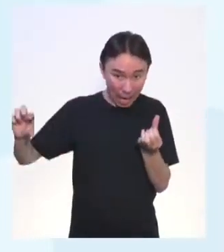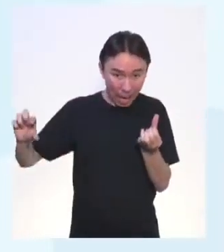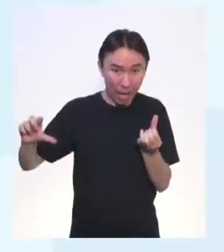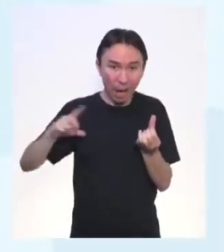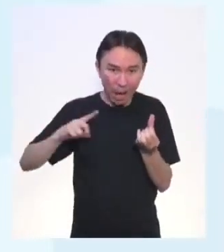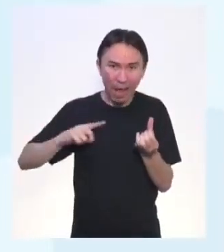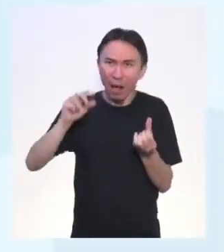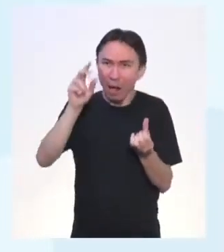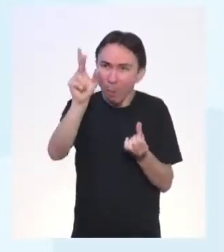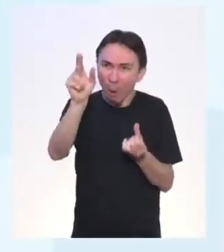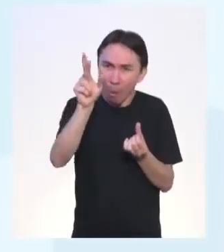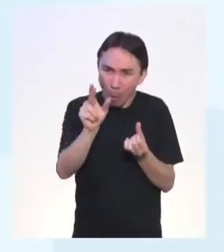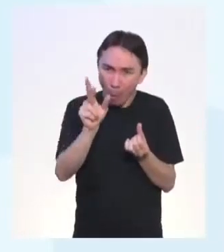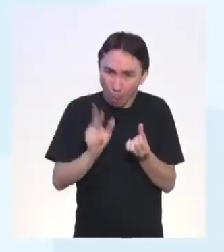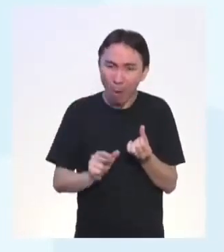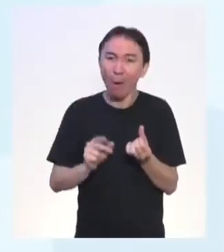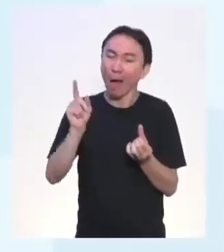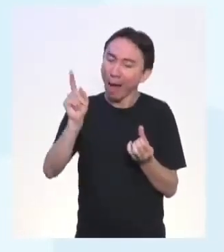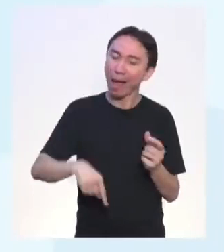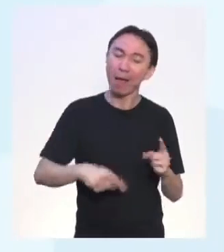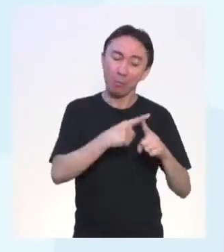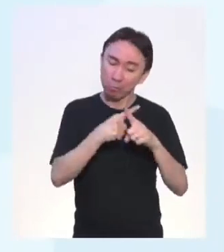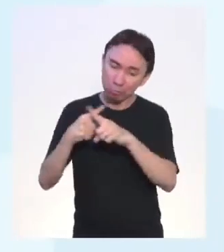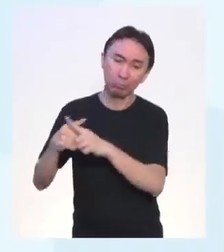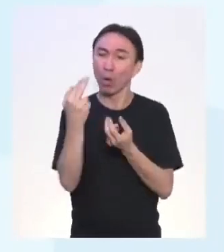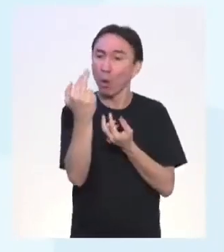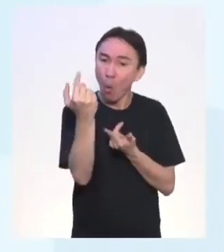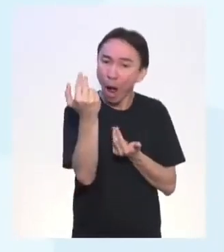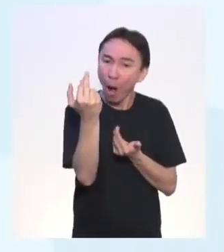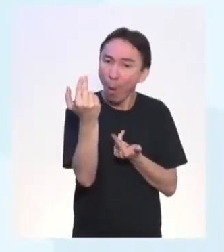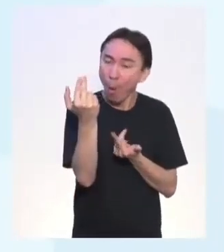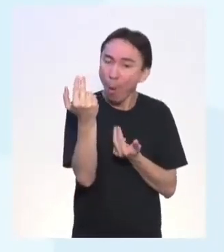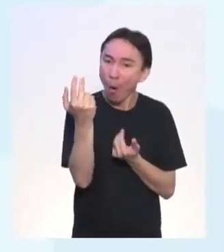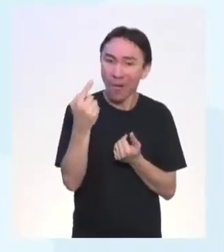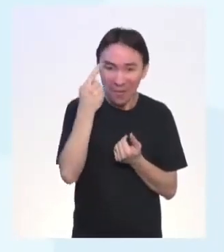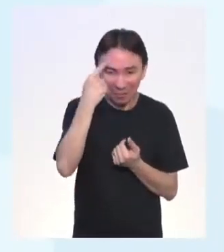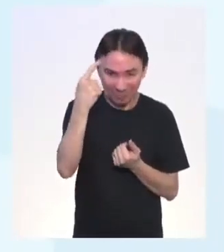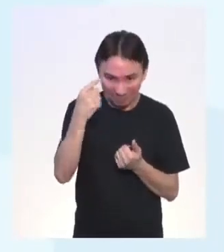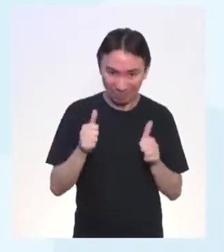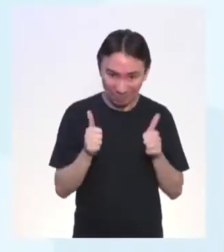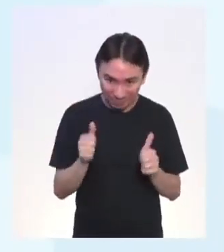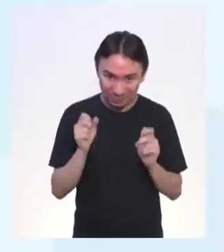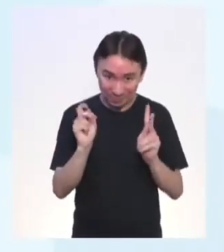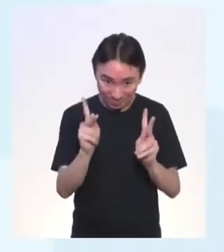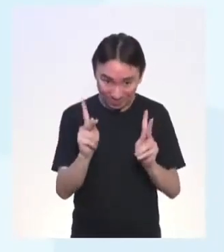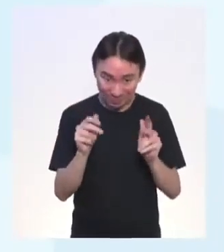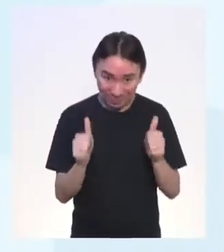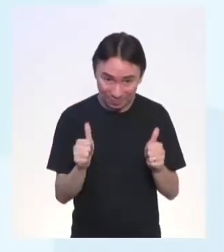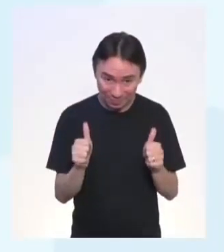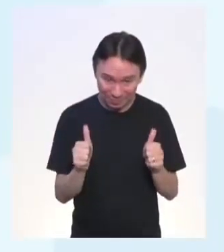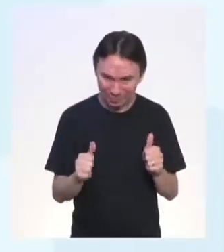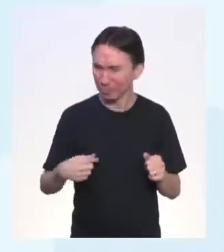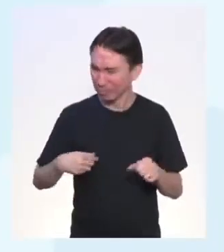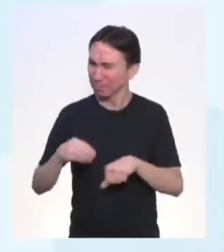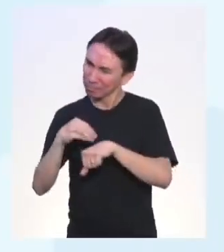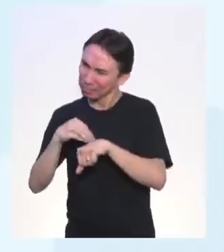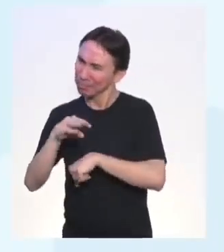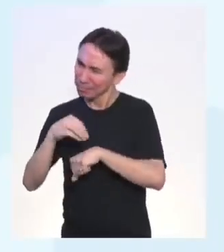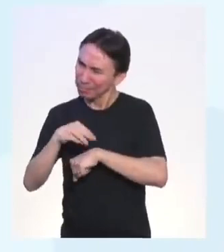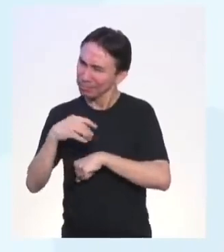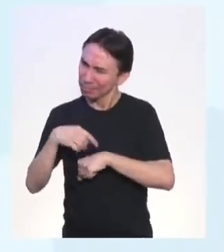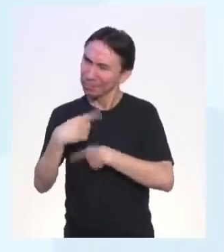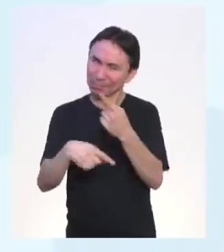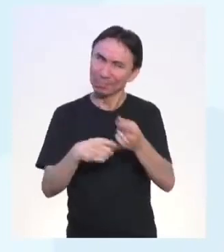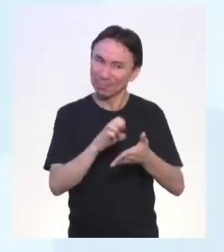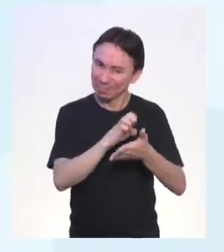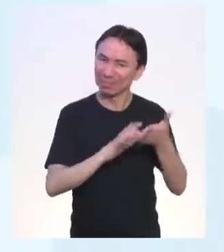comuns. Comuns aos múltiplos de 3, comuns aos de 4 e comuns aos de 6. Tá certo? Estou dando um spoiler daqui um pouco do nosso